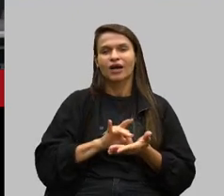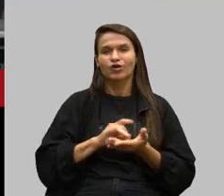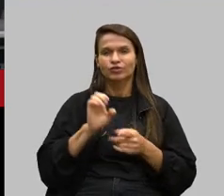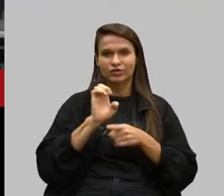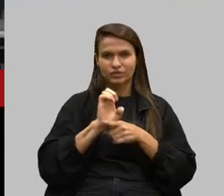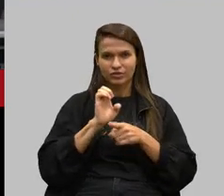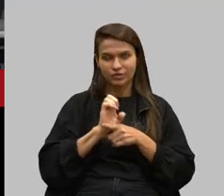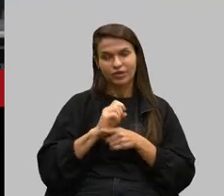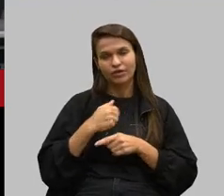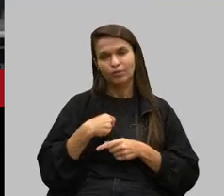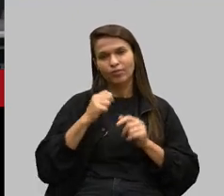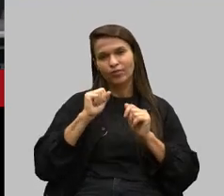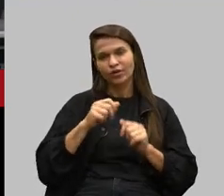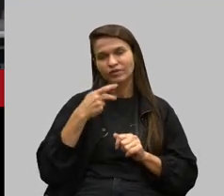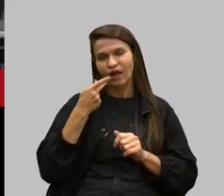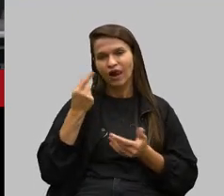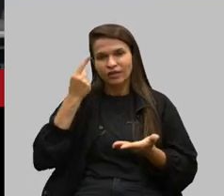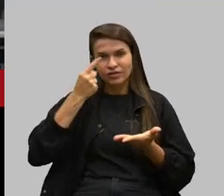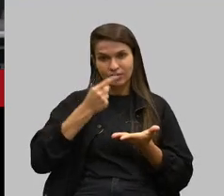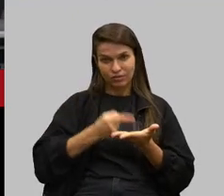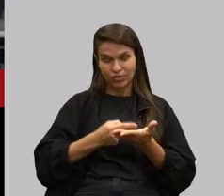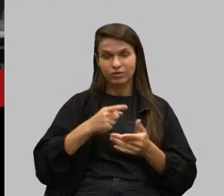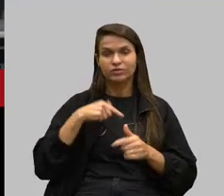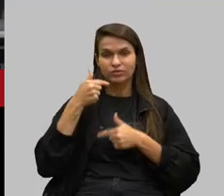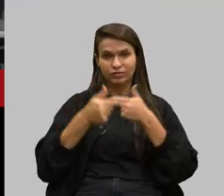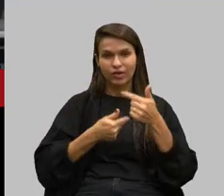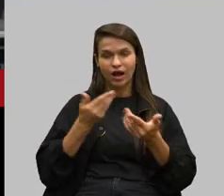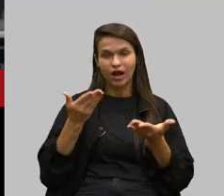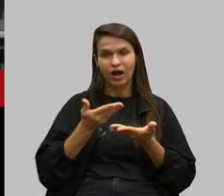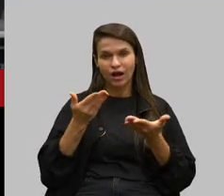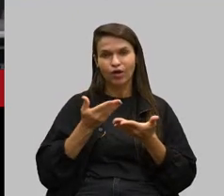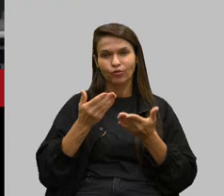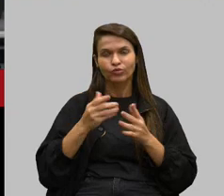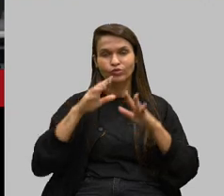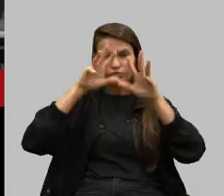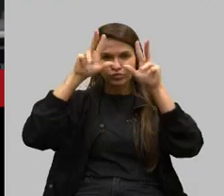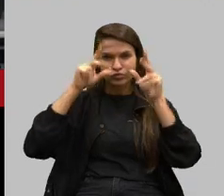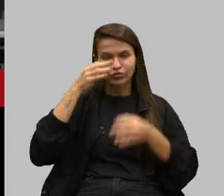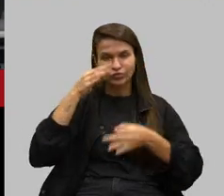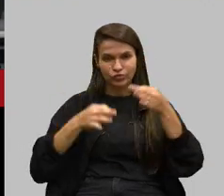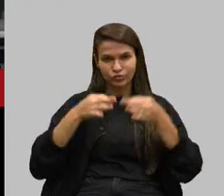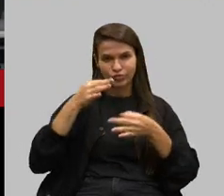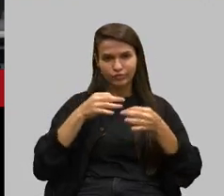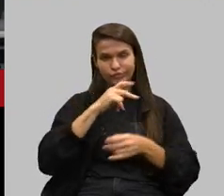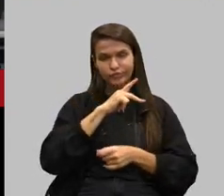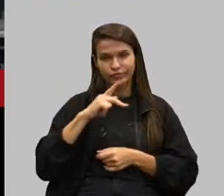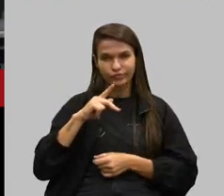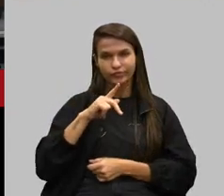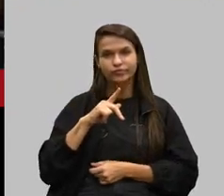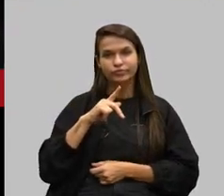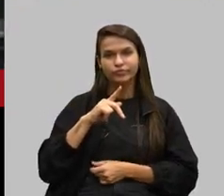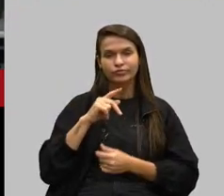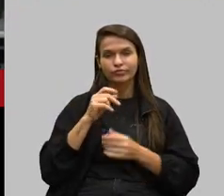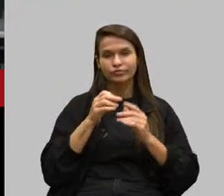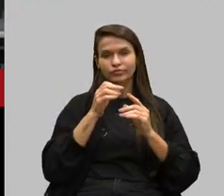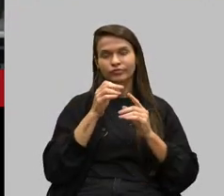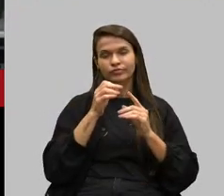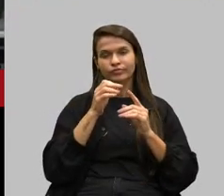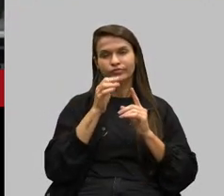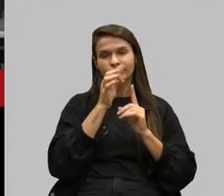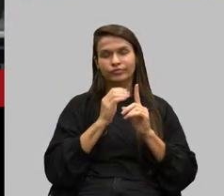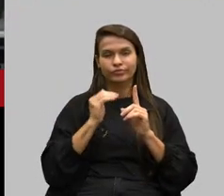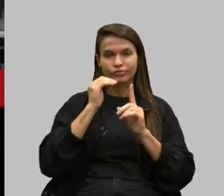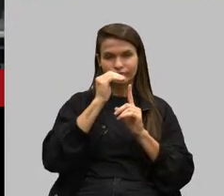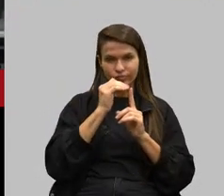me permitem ainda falando desse acordo estamos trabal agora com o Tribunal de Justiça com presidente Zé Artur Desembargador Zé Artur para que a gente possa